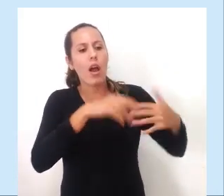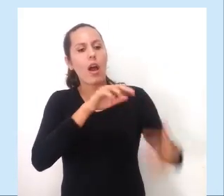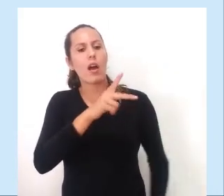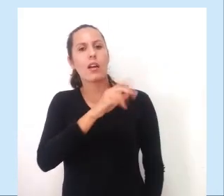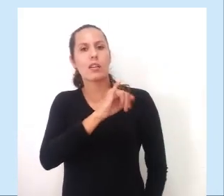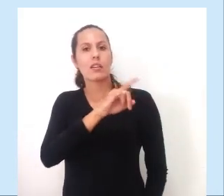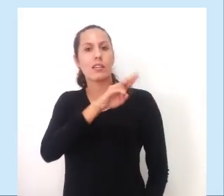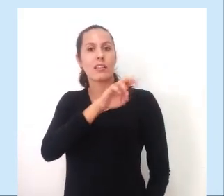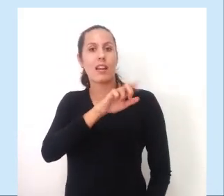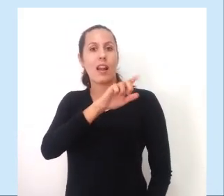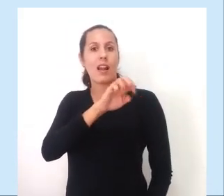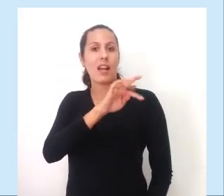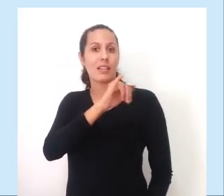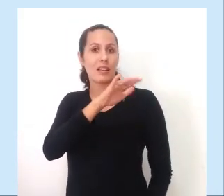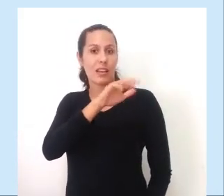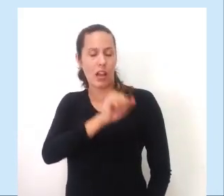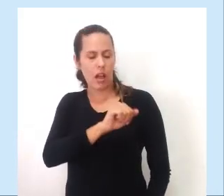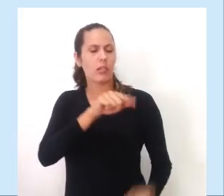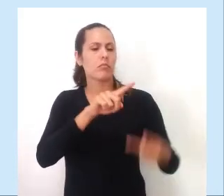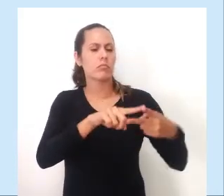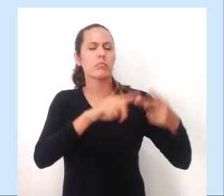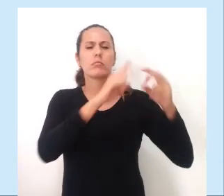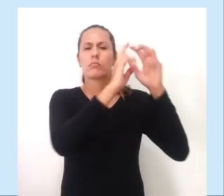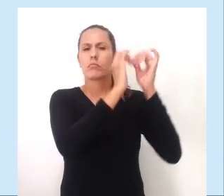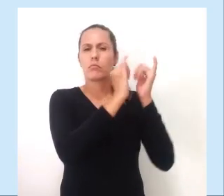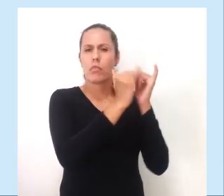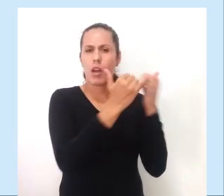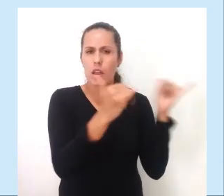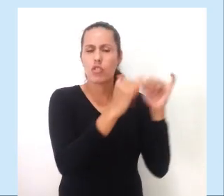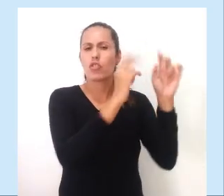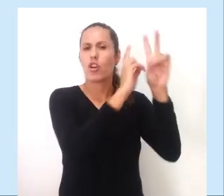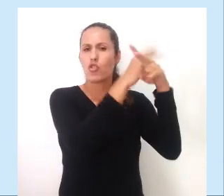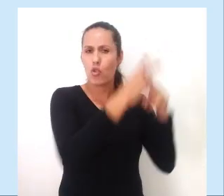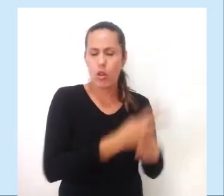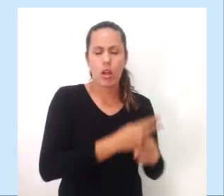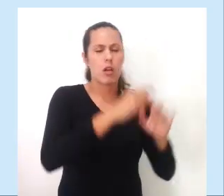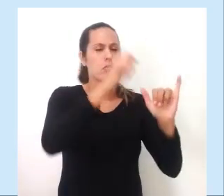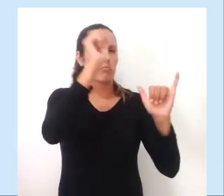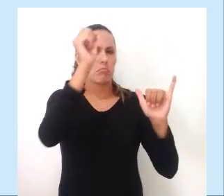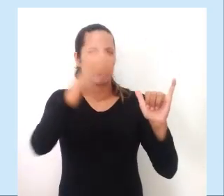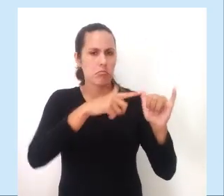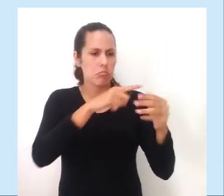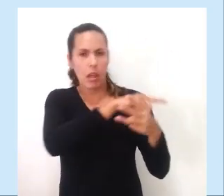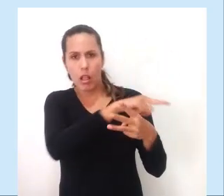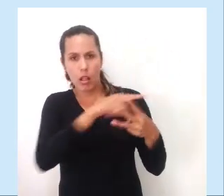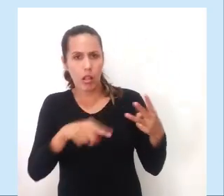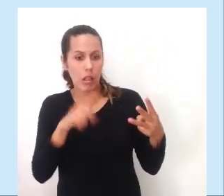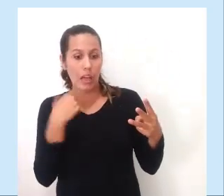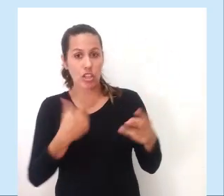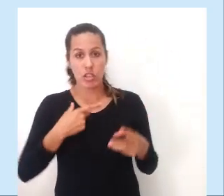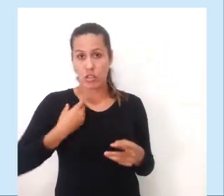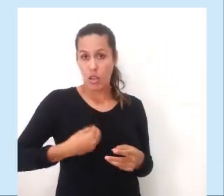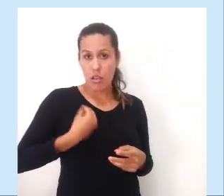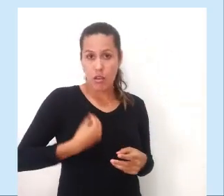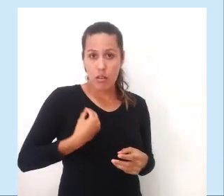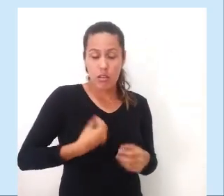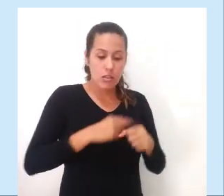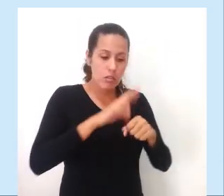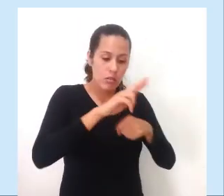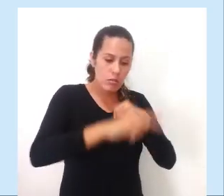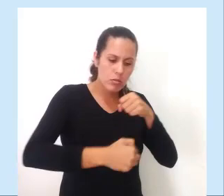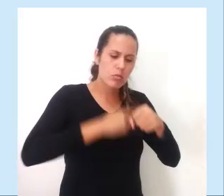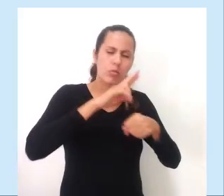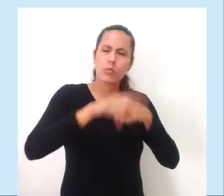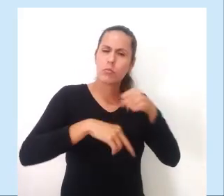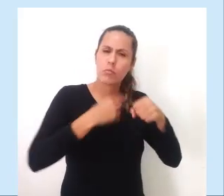fonte hidrelétrica, vocês vão estudar melhor a eólica, vocês vão estudar melhor a